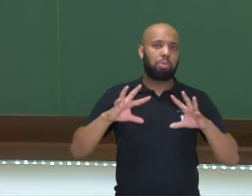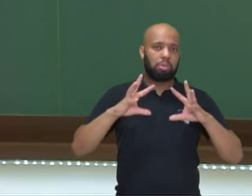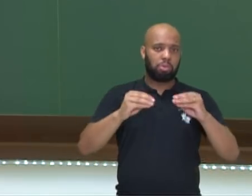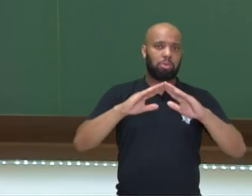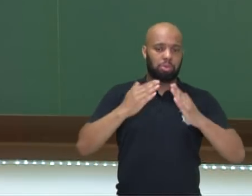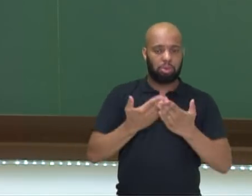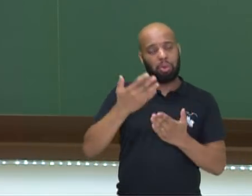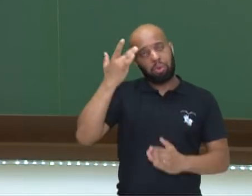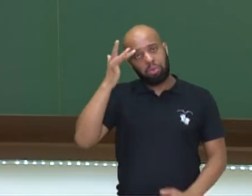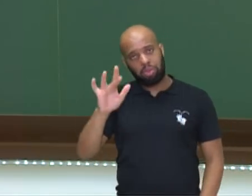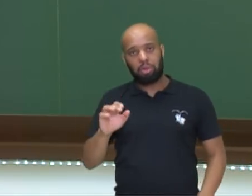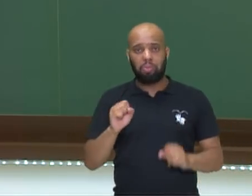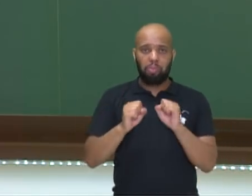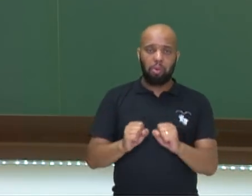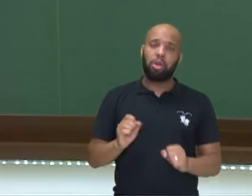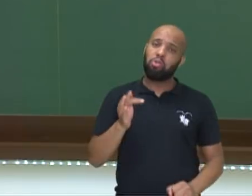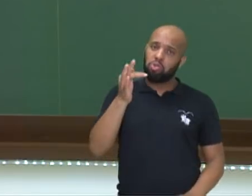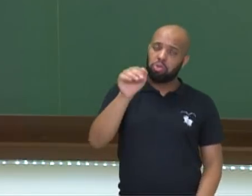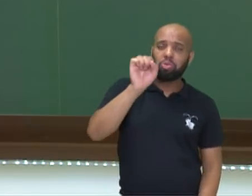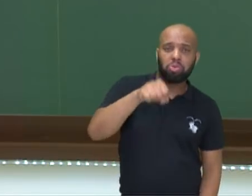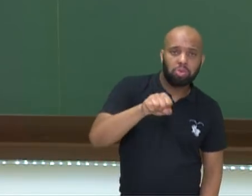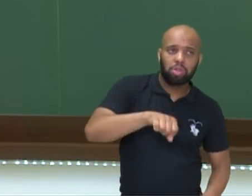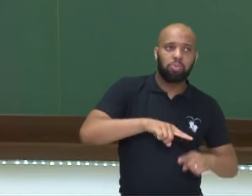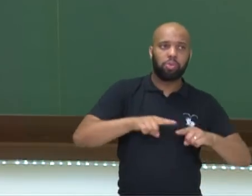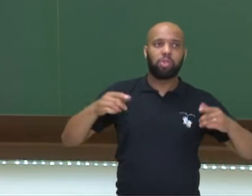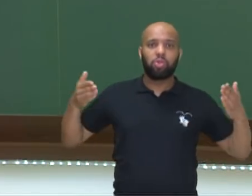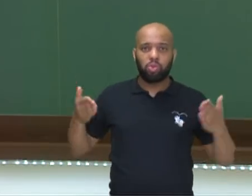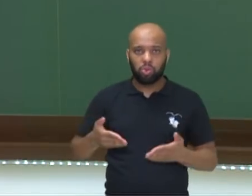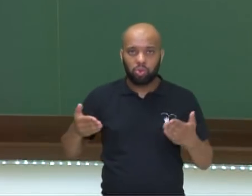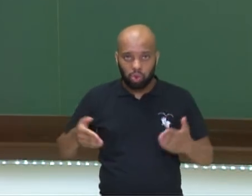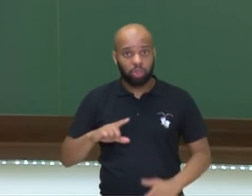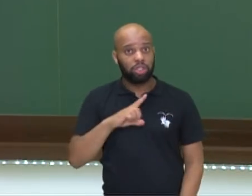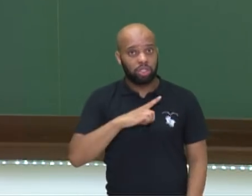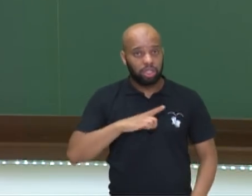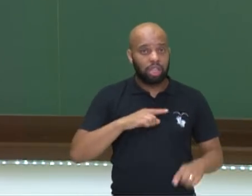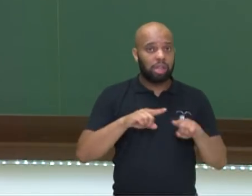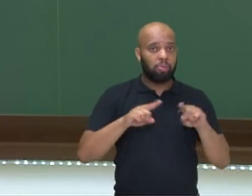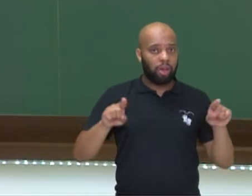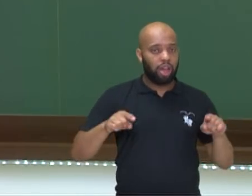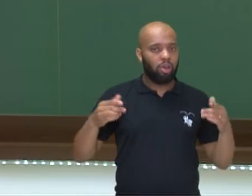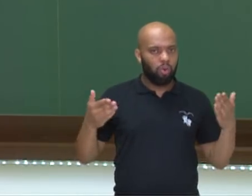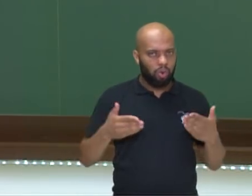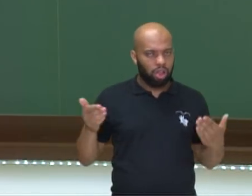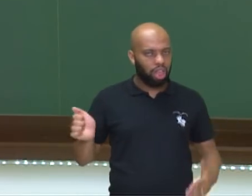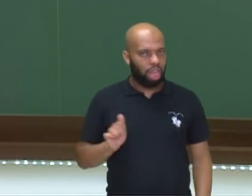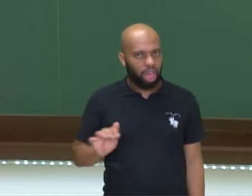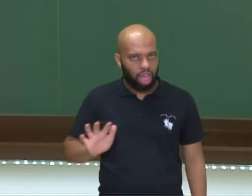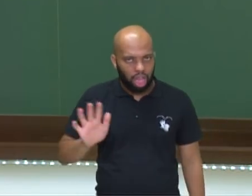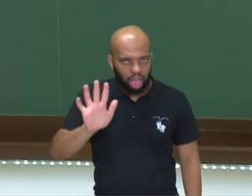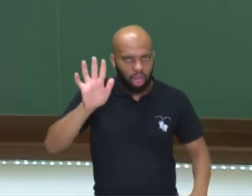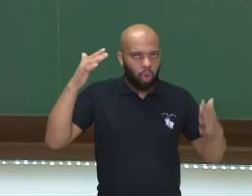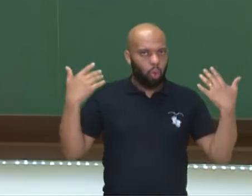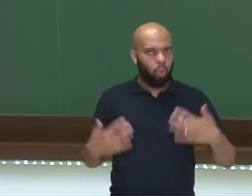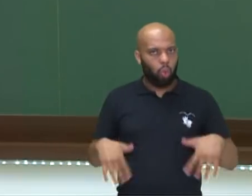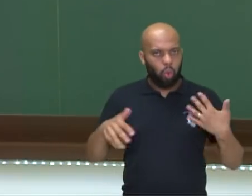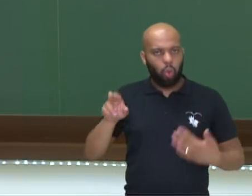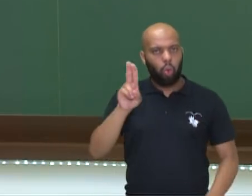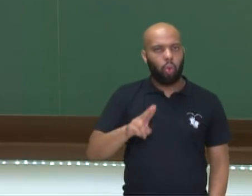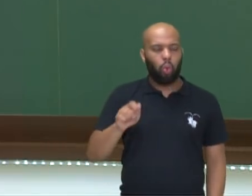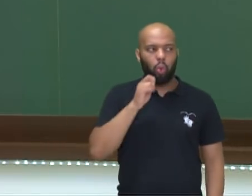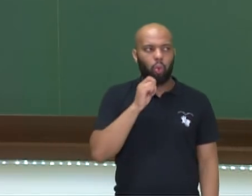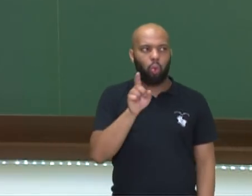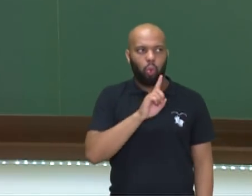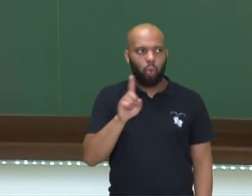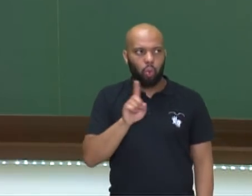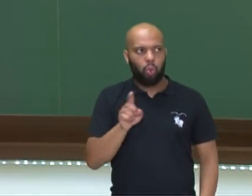nossas escolas. Talvez sim, né? Mas hoje eles existem, mas ainda não conseguimos utilizá-los